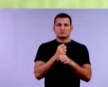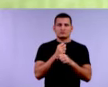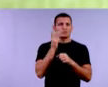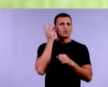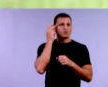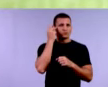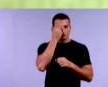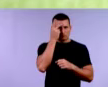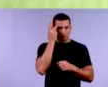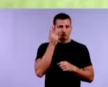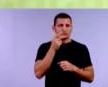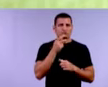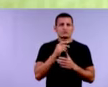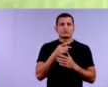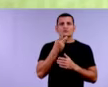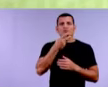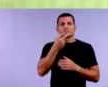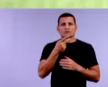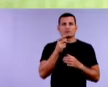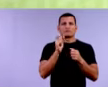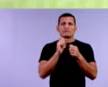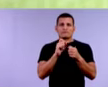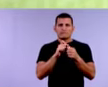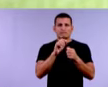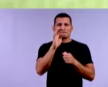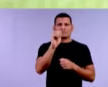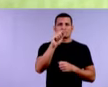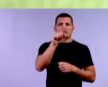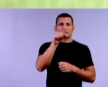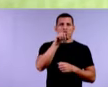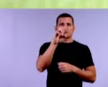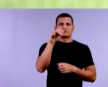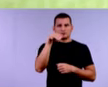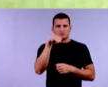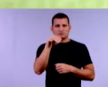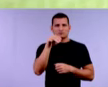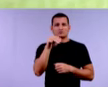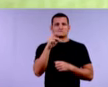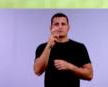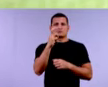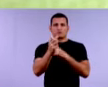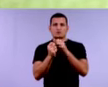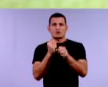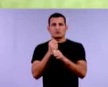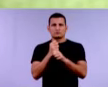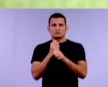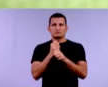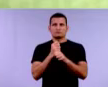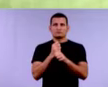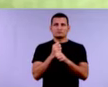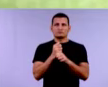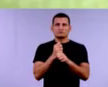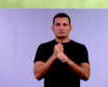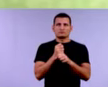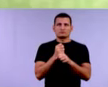dizem fazem 5 anos. Mas quando nós colocamos na locução verbal, que nós utilizamos muito no dia a dia, nós não